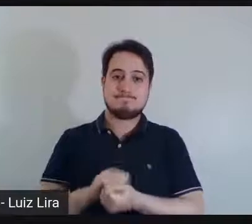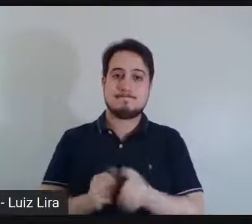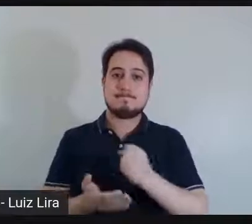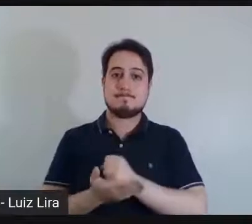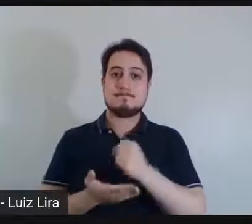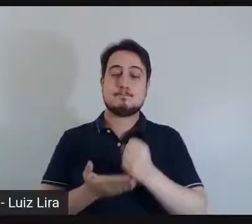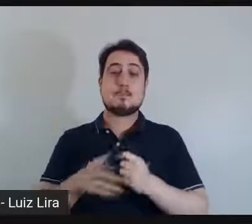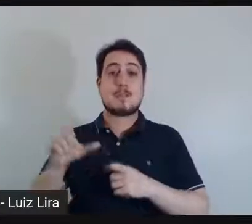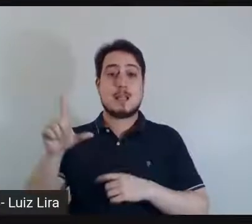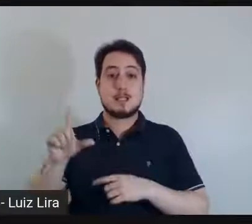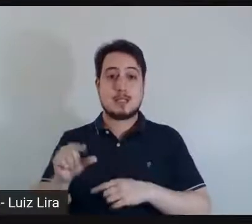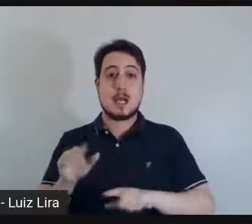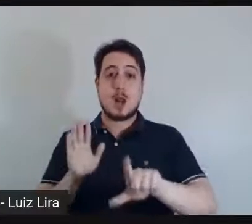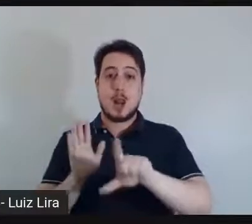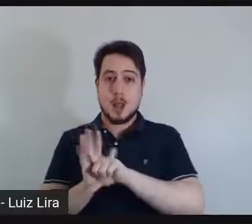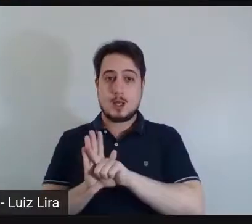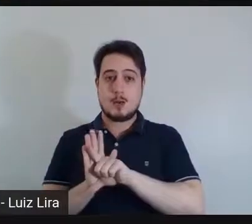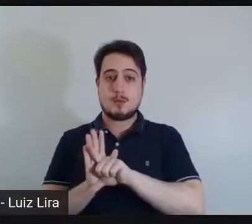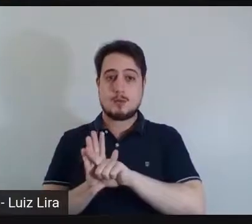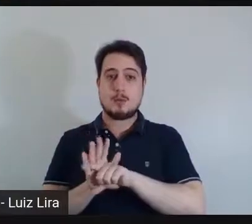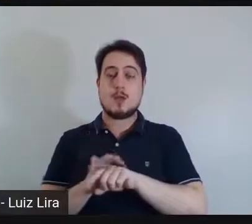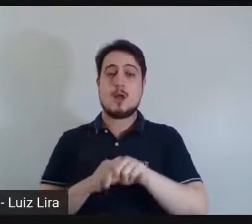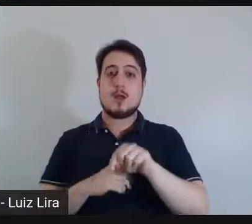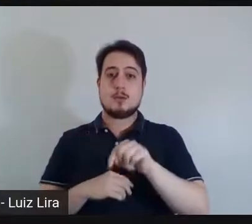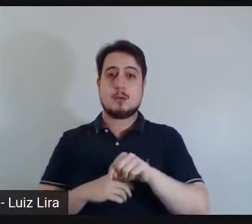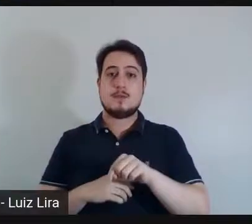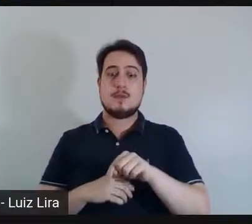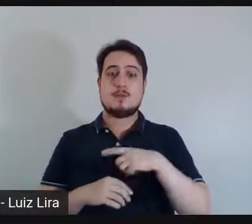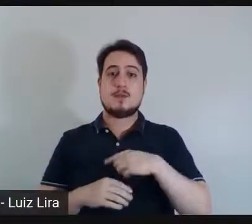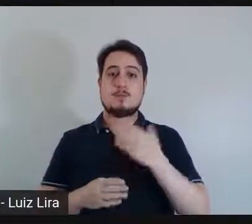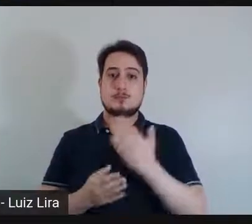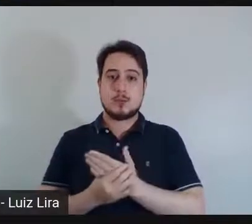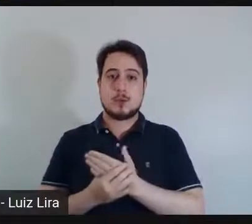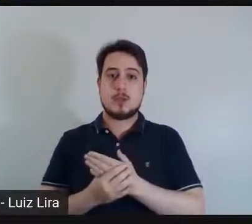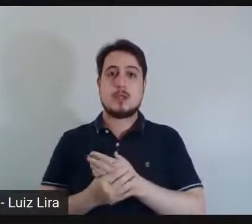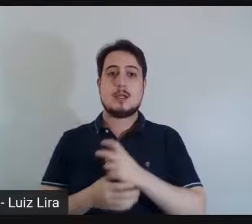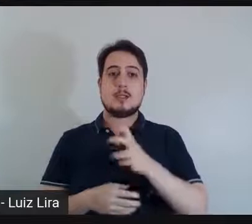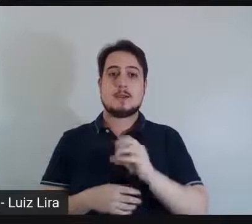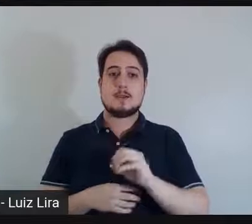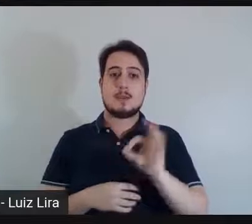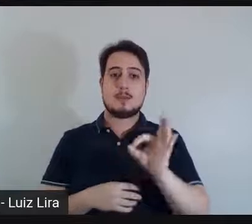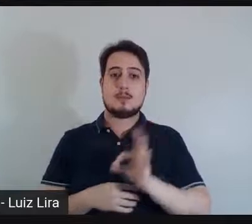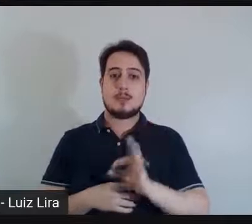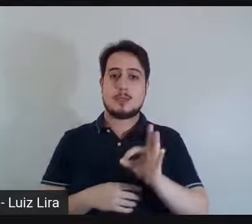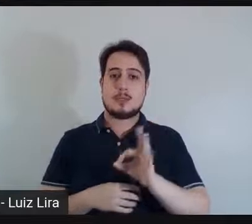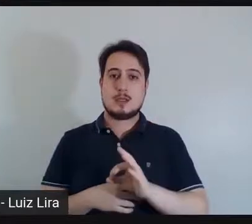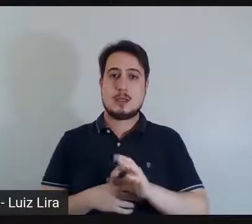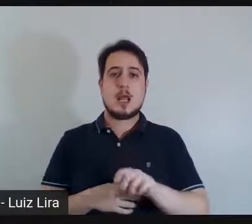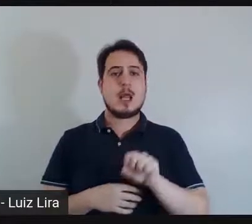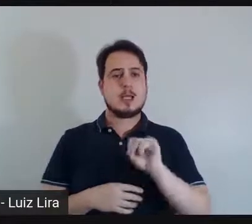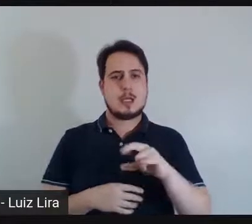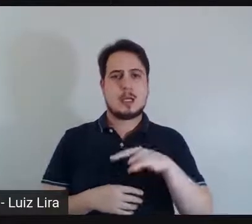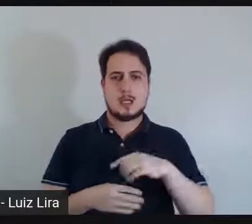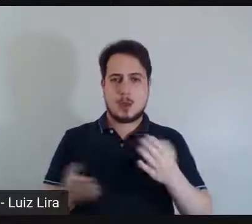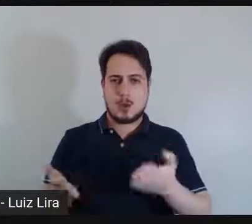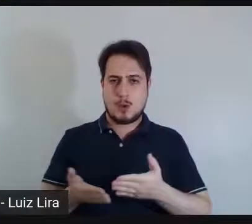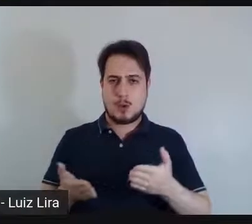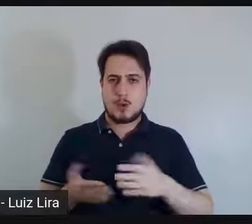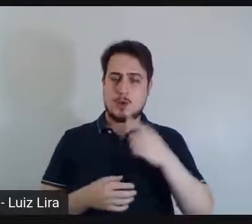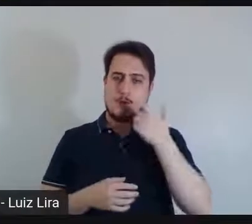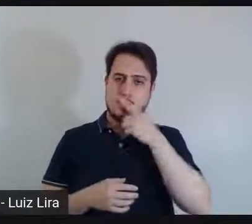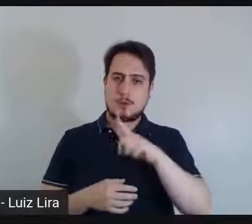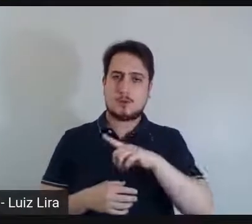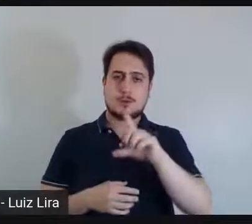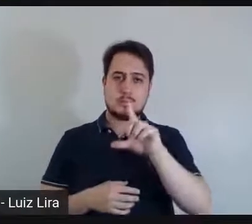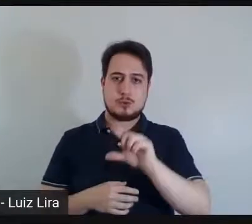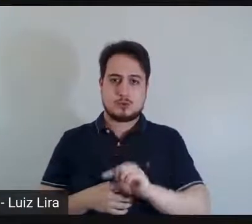agora legalmente, assim, de força normativa, 50% do meu efetivo. Será que agora também eu não vou conseguir ter que reduzir os